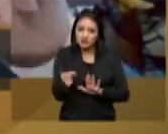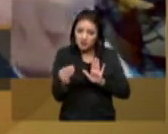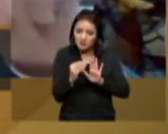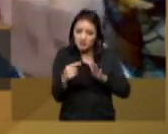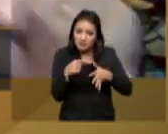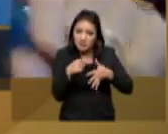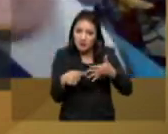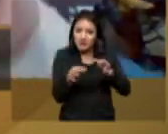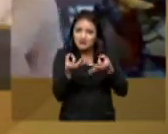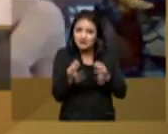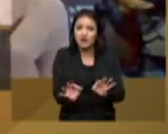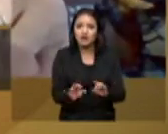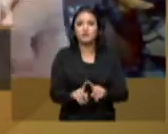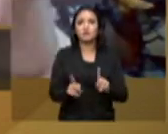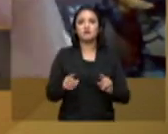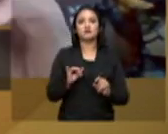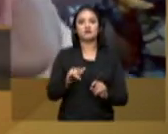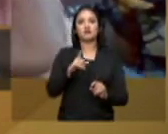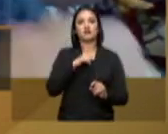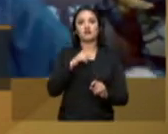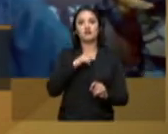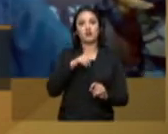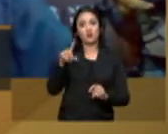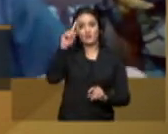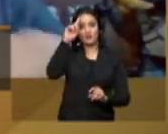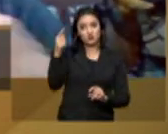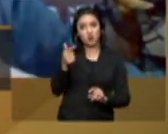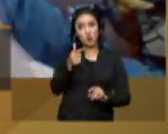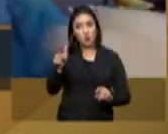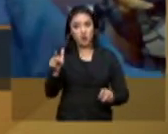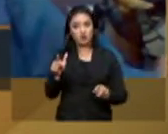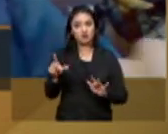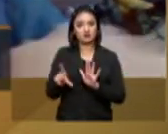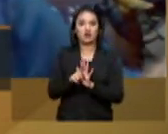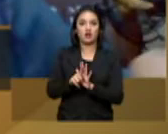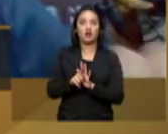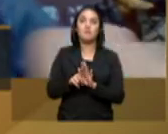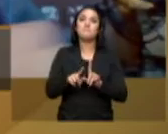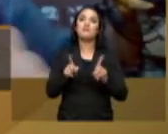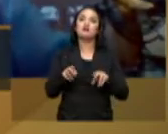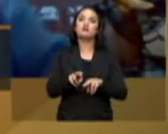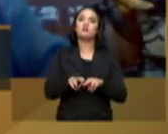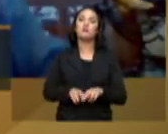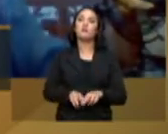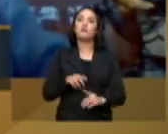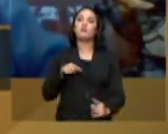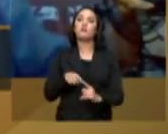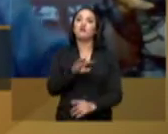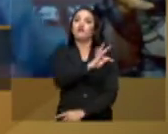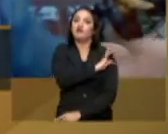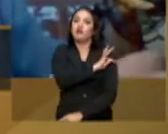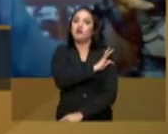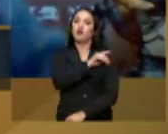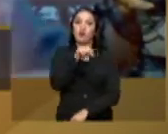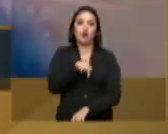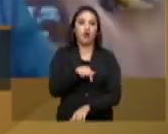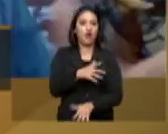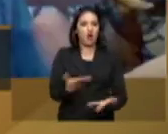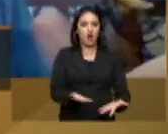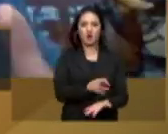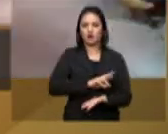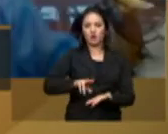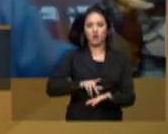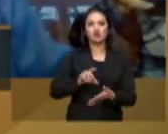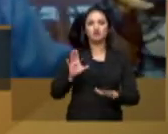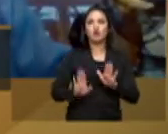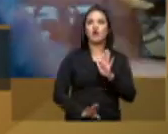havia uma delegação intralegem por questões técnicas. Aqui não é uma questão de técnica. Aumentar ou reduzir PIS e COFINS por si